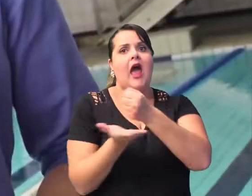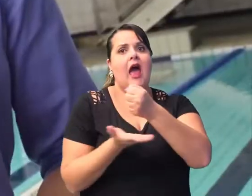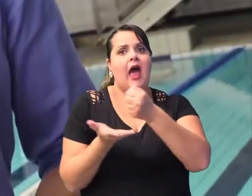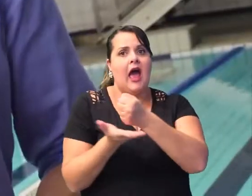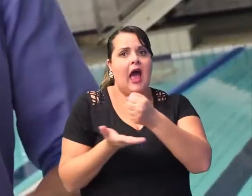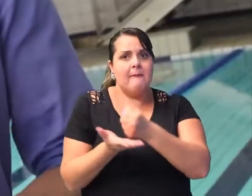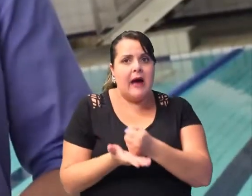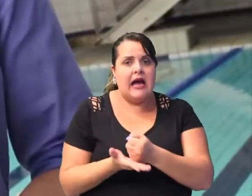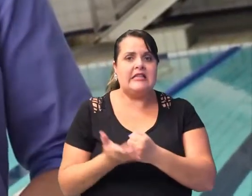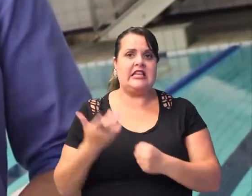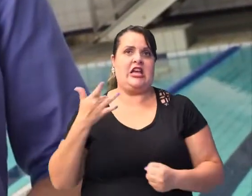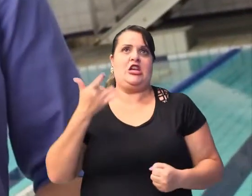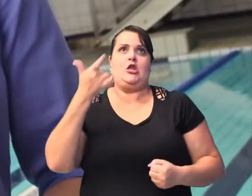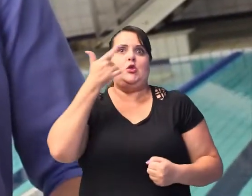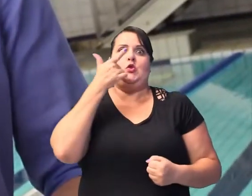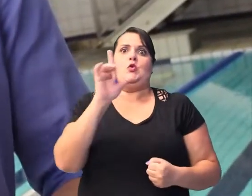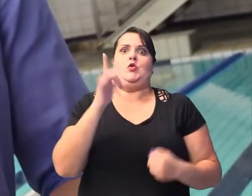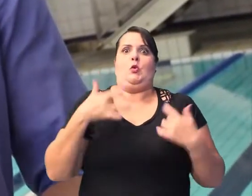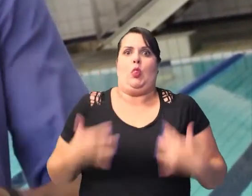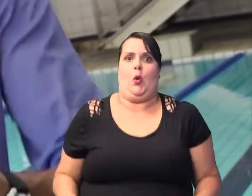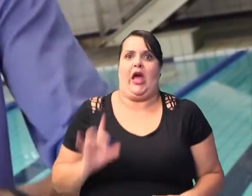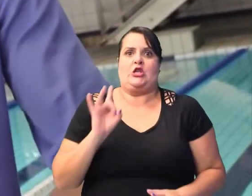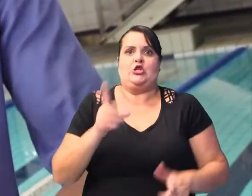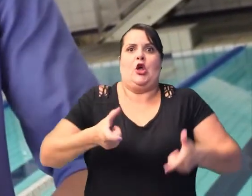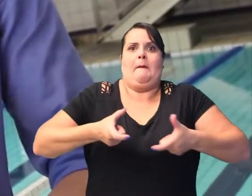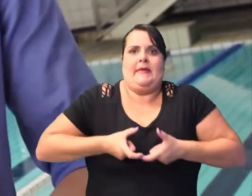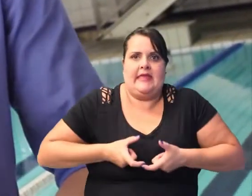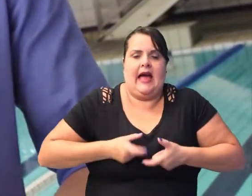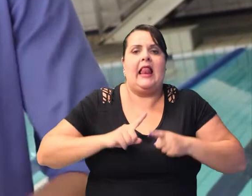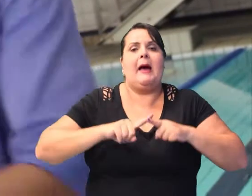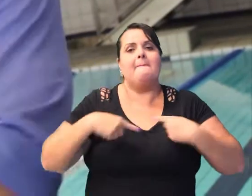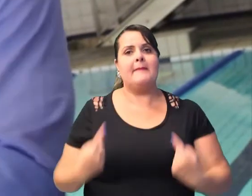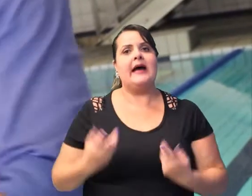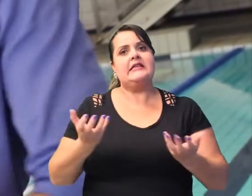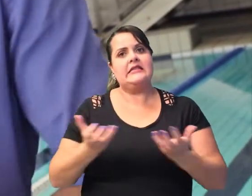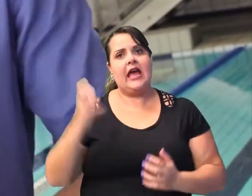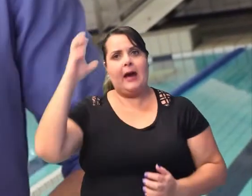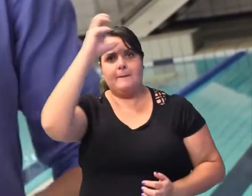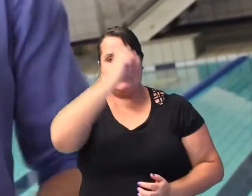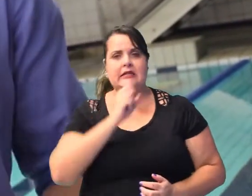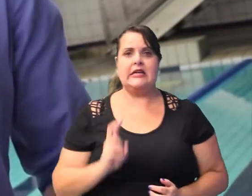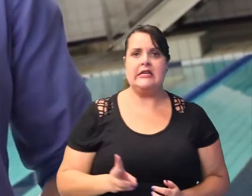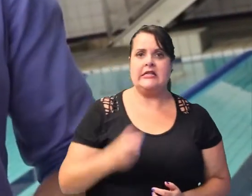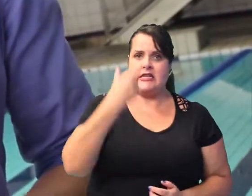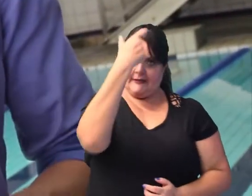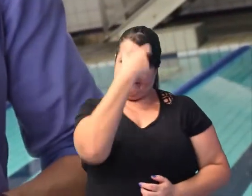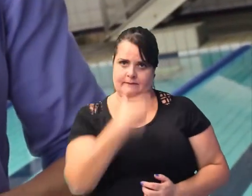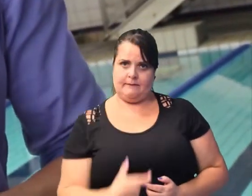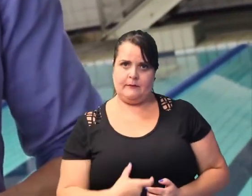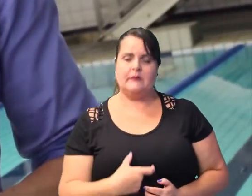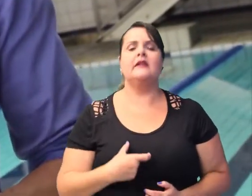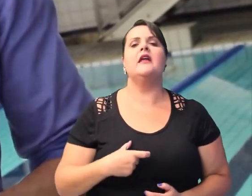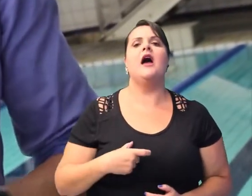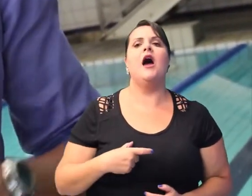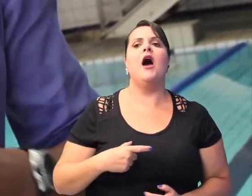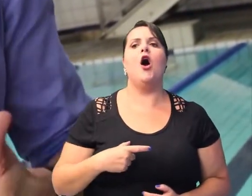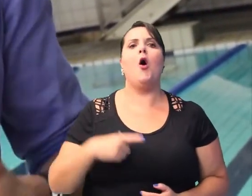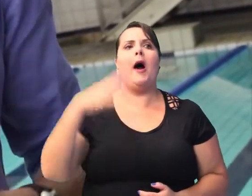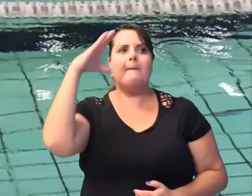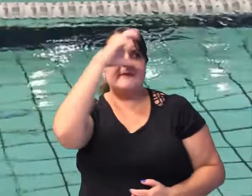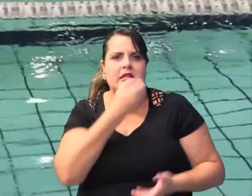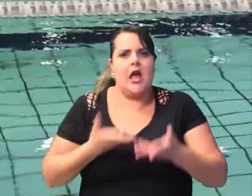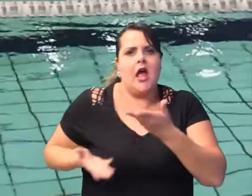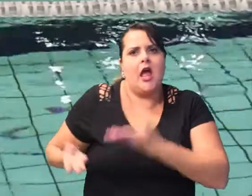o que a gente quer ganhar uma medalha olímpica mas ganhar medalha olímpica da cidadania daquela já foi a época hoje a gente ganha a nossa medalha na